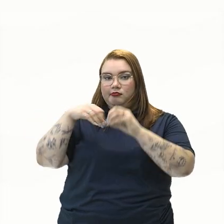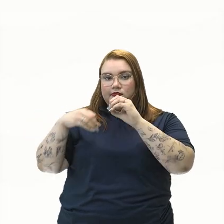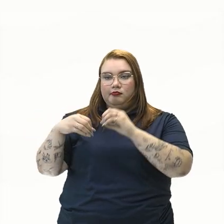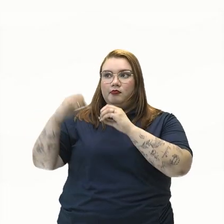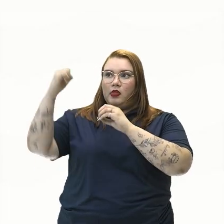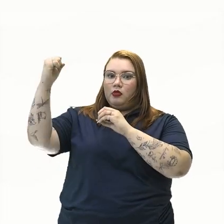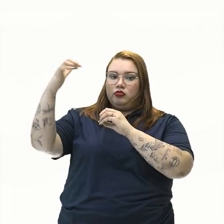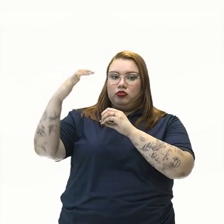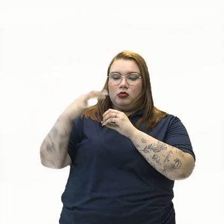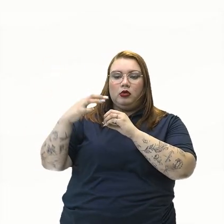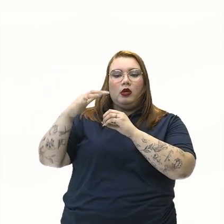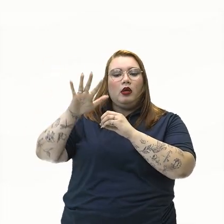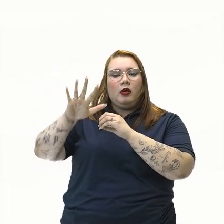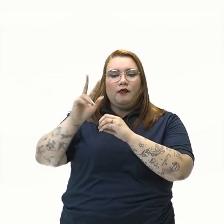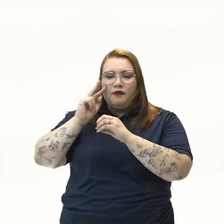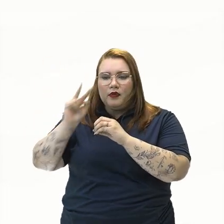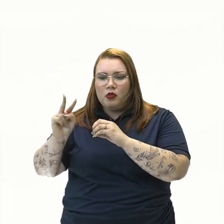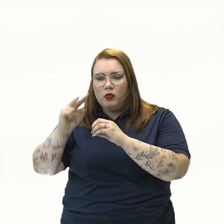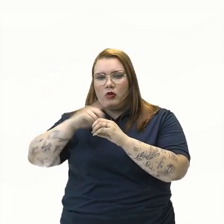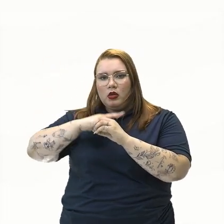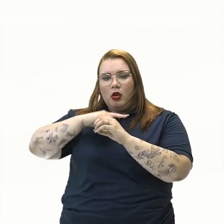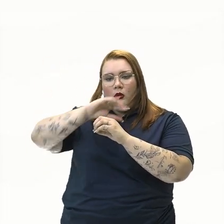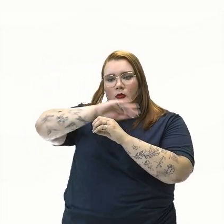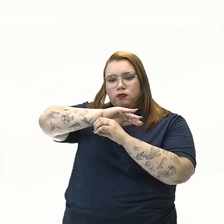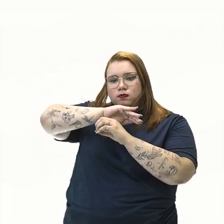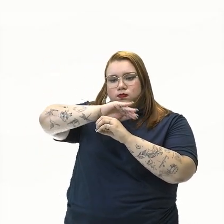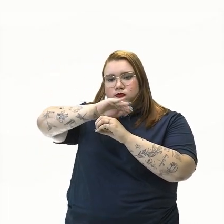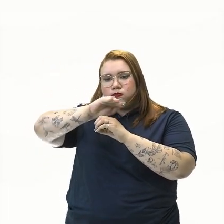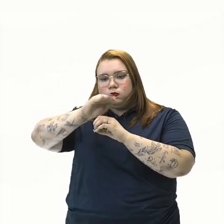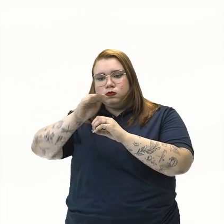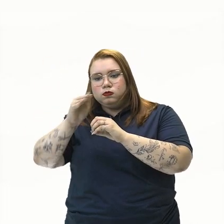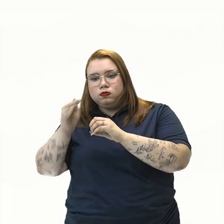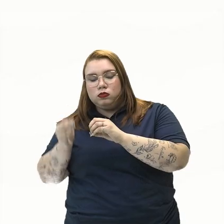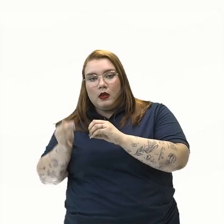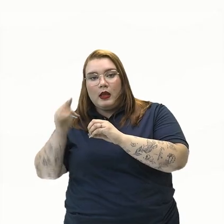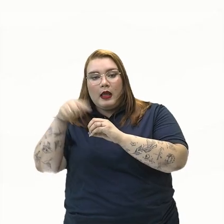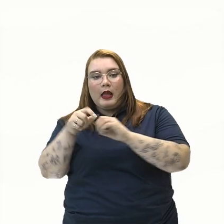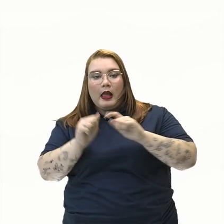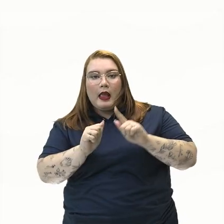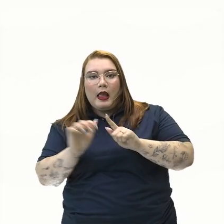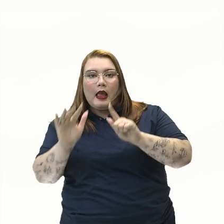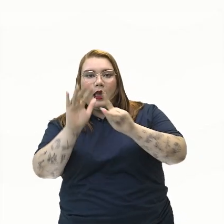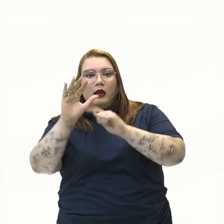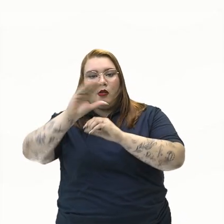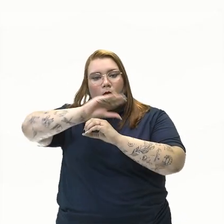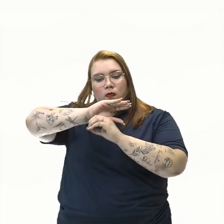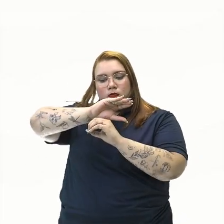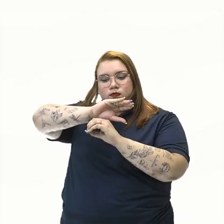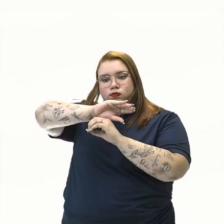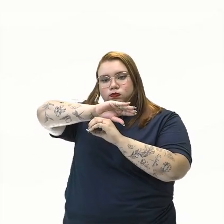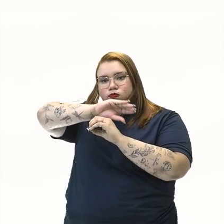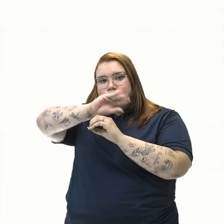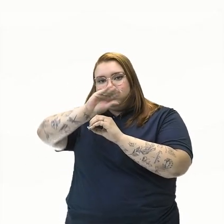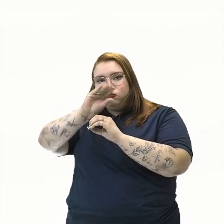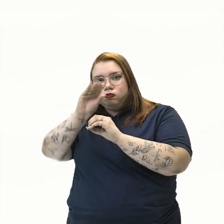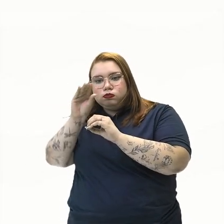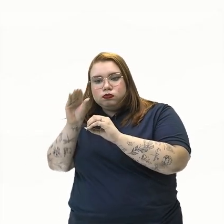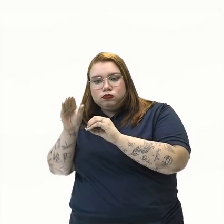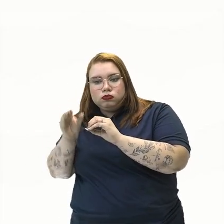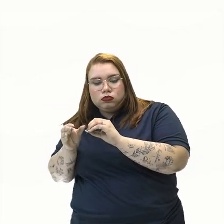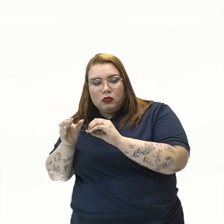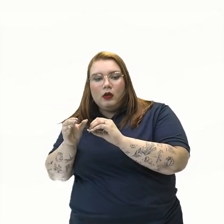gente tem a representação da atmosfera, a camada de gases que encobre aqui, ó, que faz